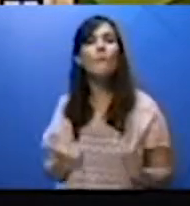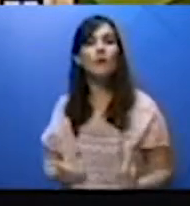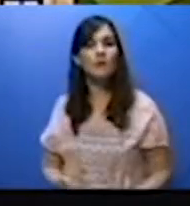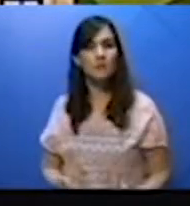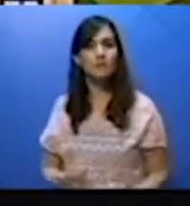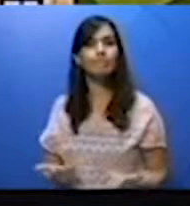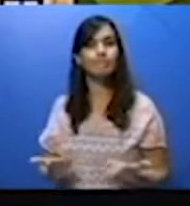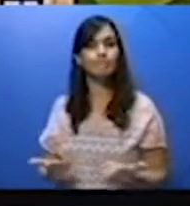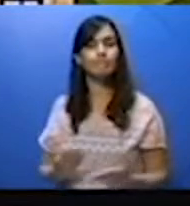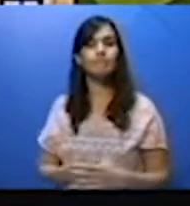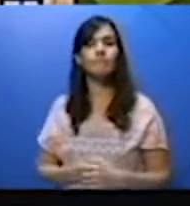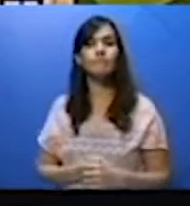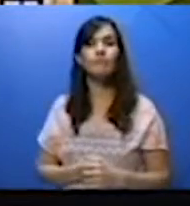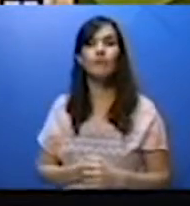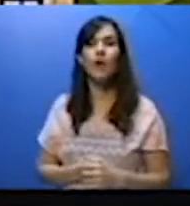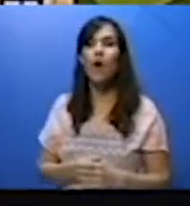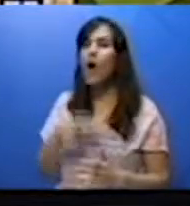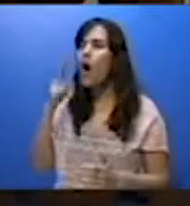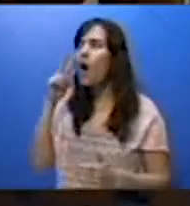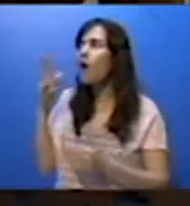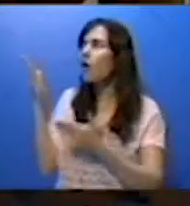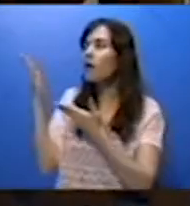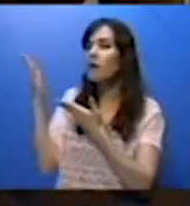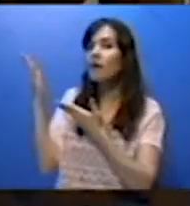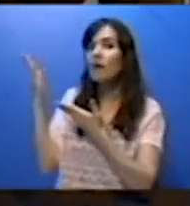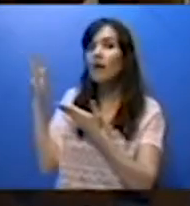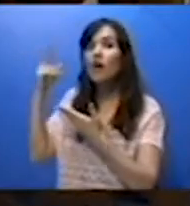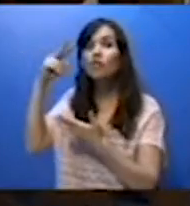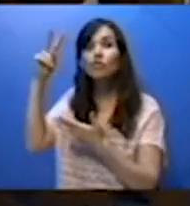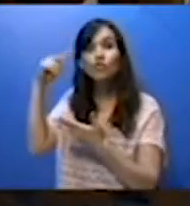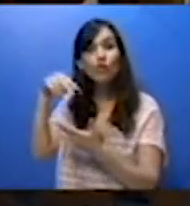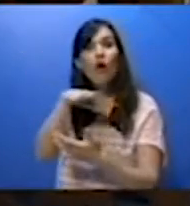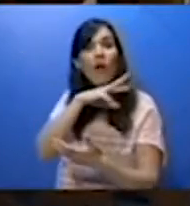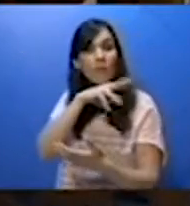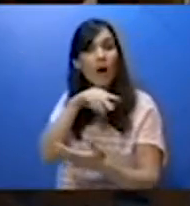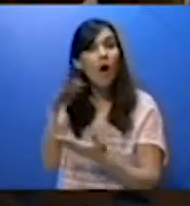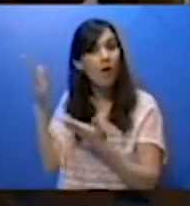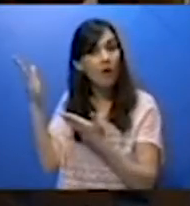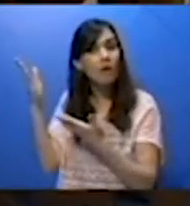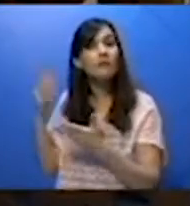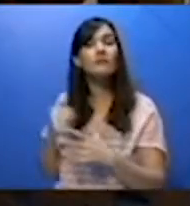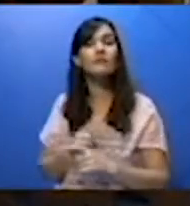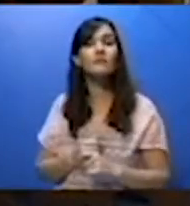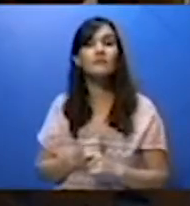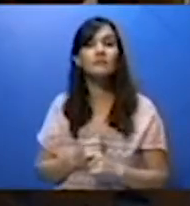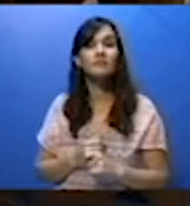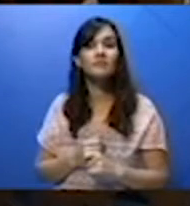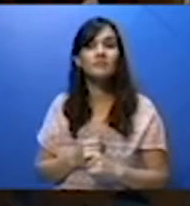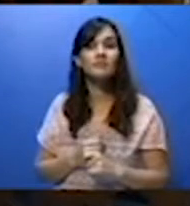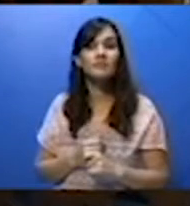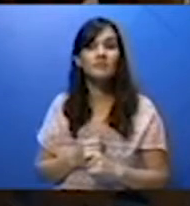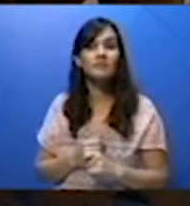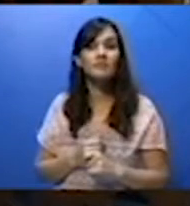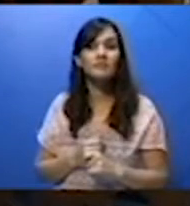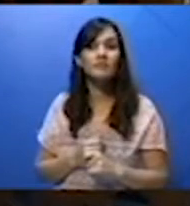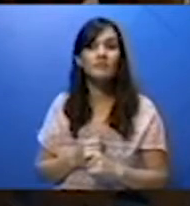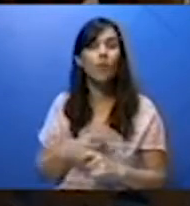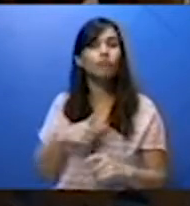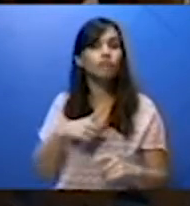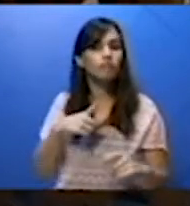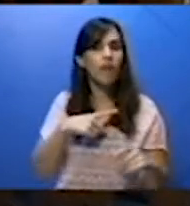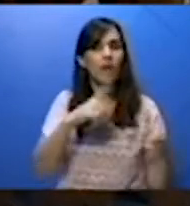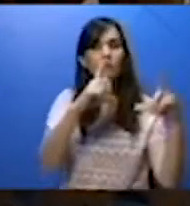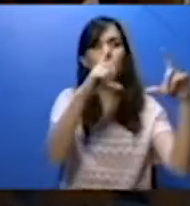aqui nós temos uma fábula com conhecem muito a lebre ea tartaruga tá então eu tenho uma sequência de imagens